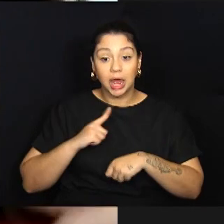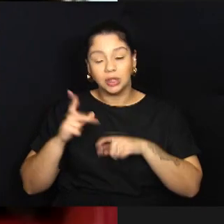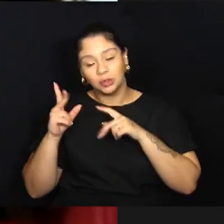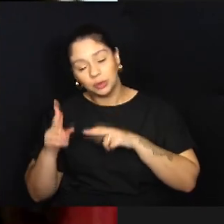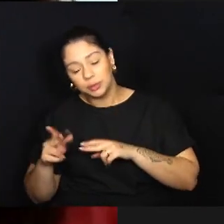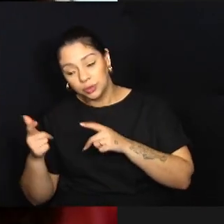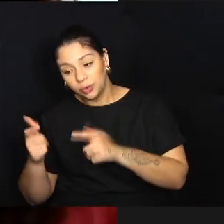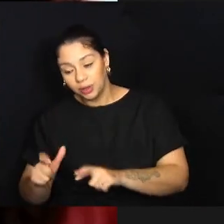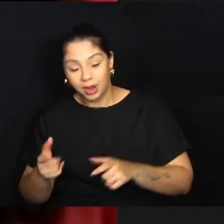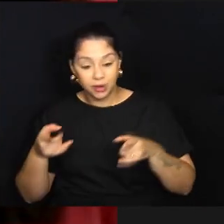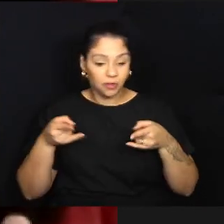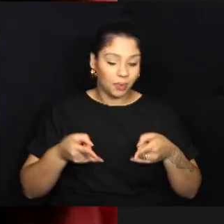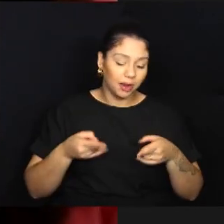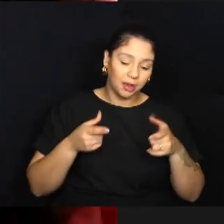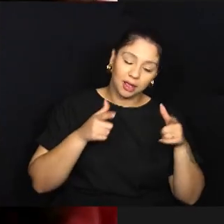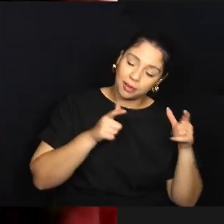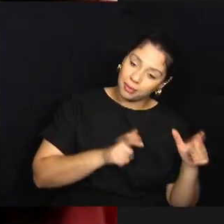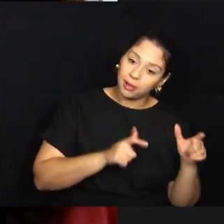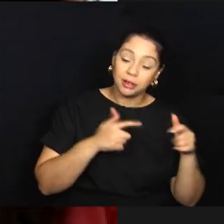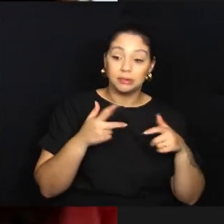numa cama, num travesseiro.